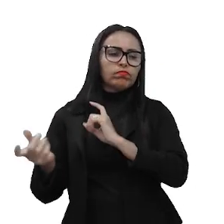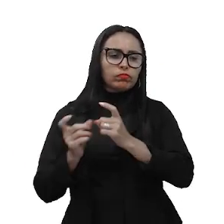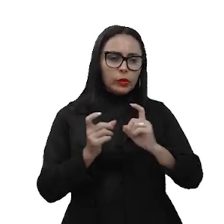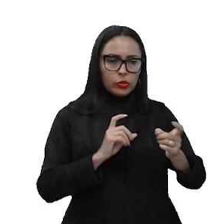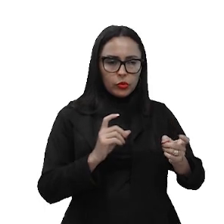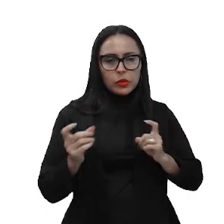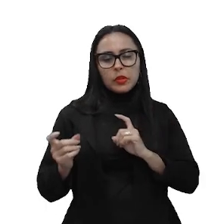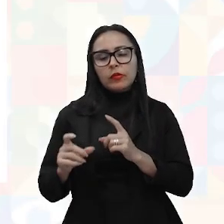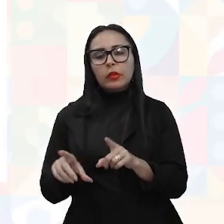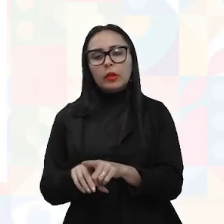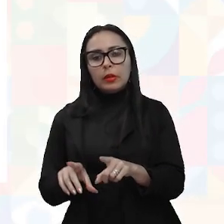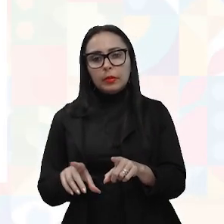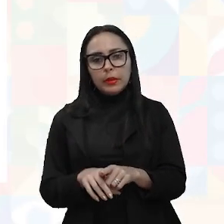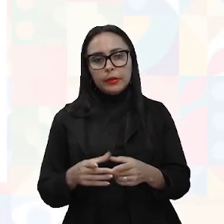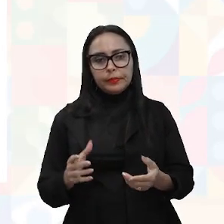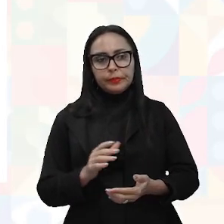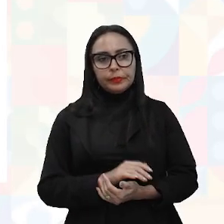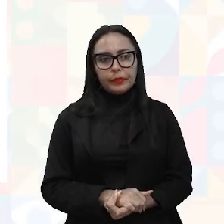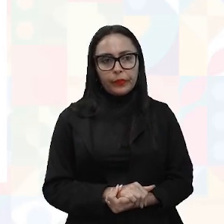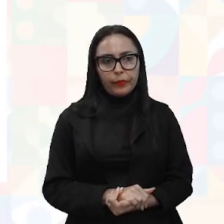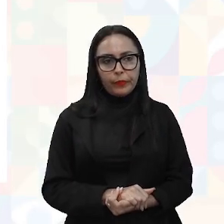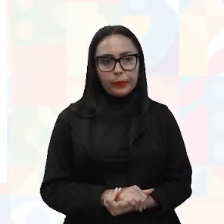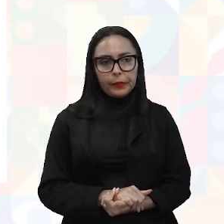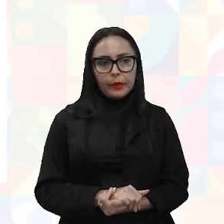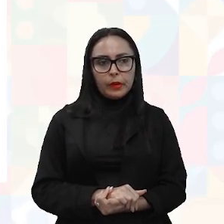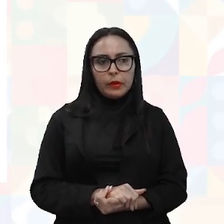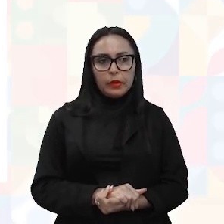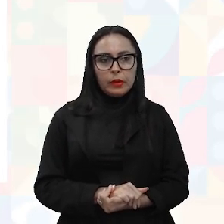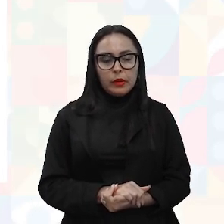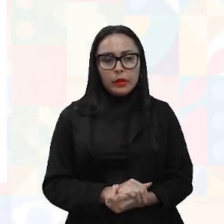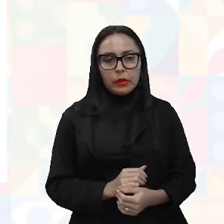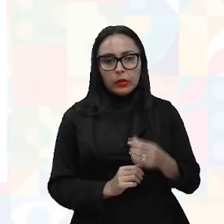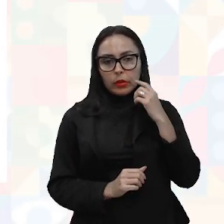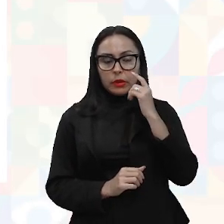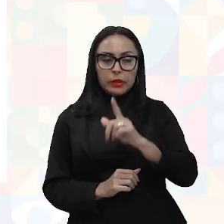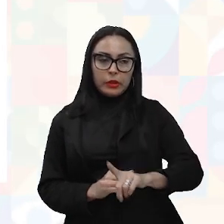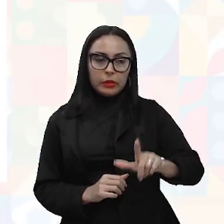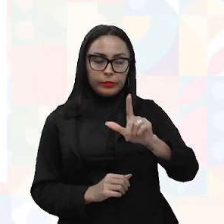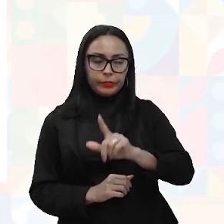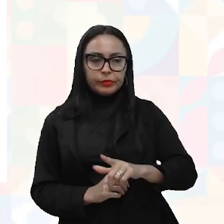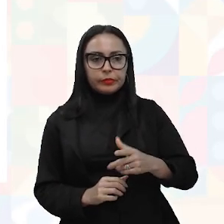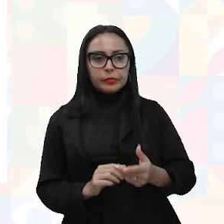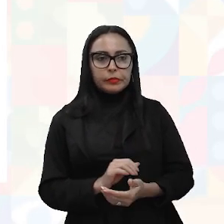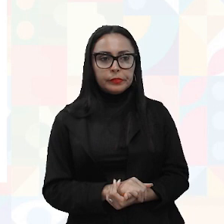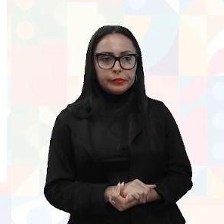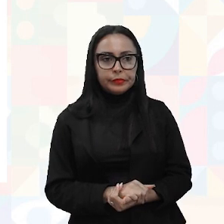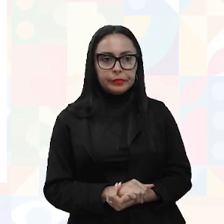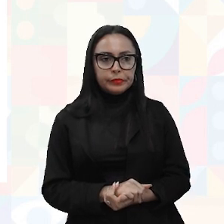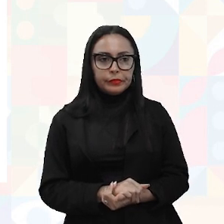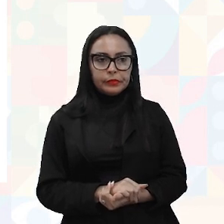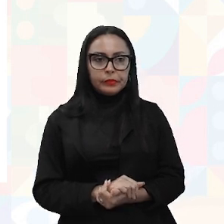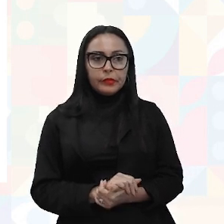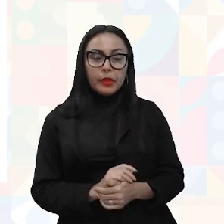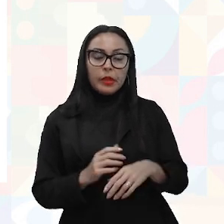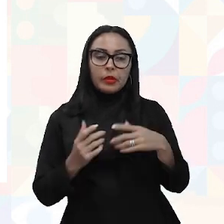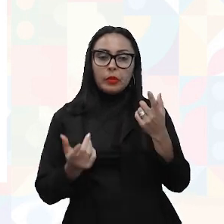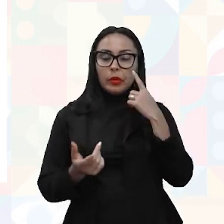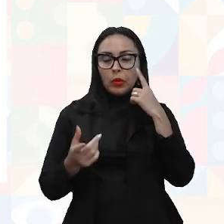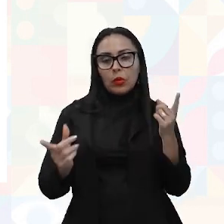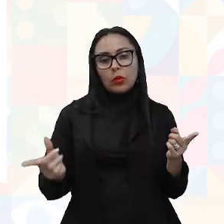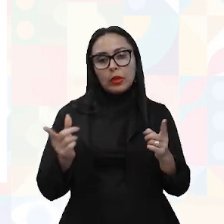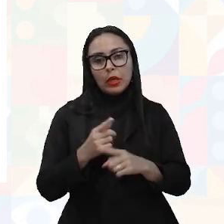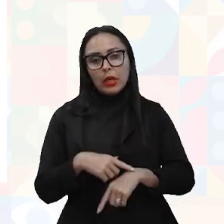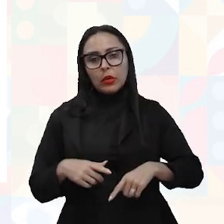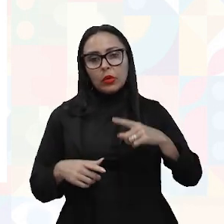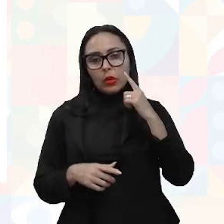mídias tradicionais, TV, rádio, cinema, como a literatura, o cinema e o videogame, e para ele, ao contrário das mídias tradicionais,